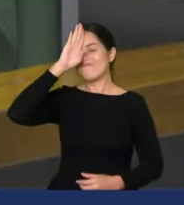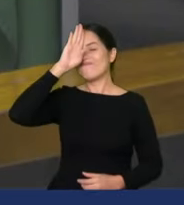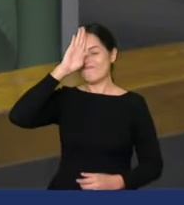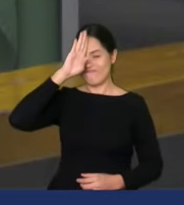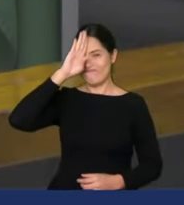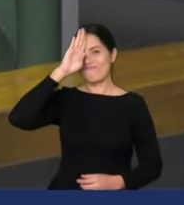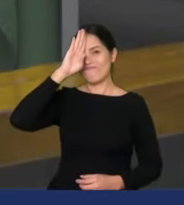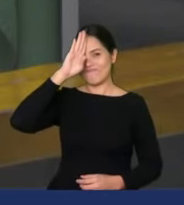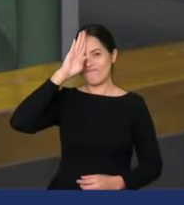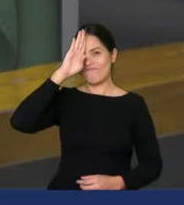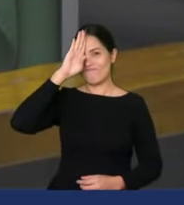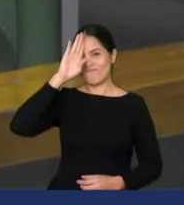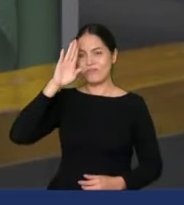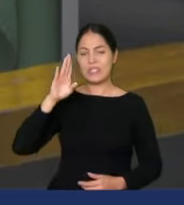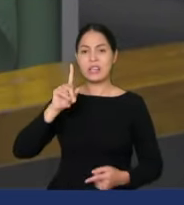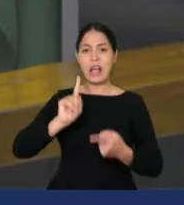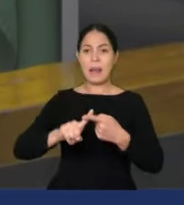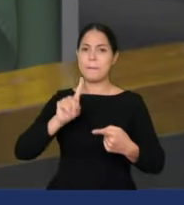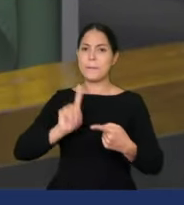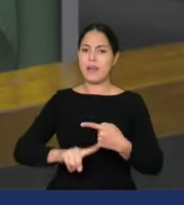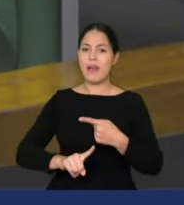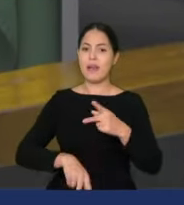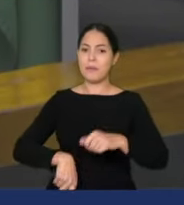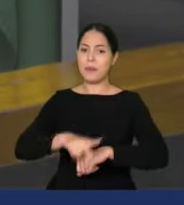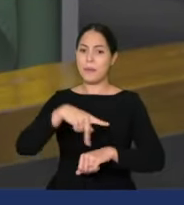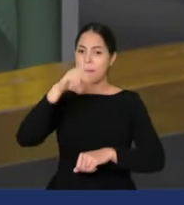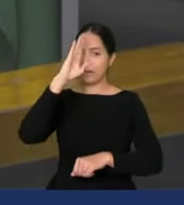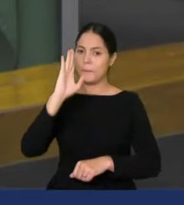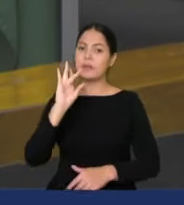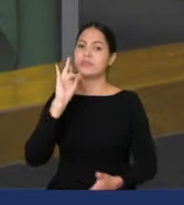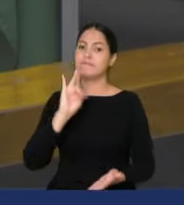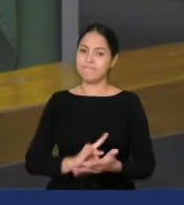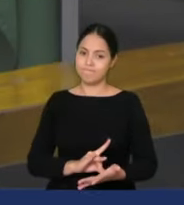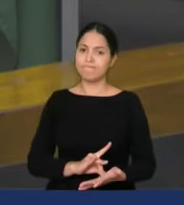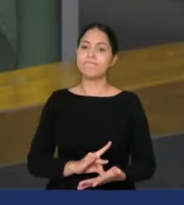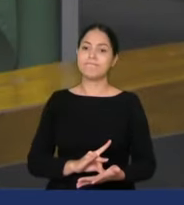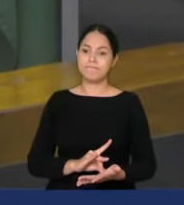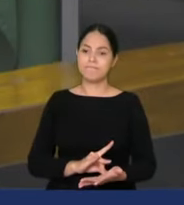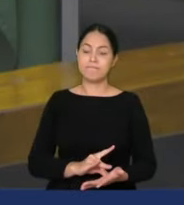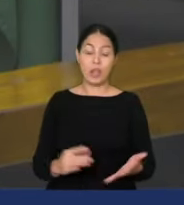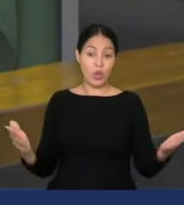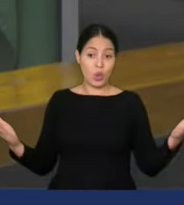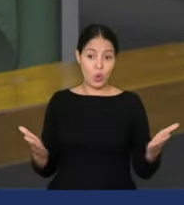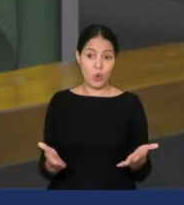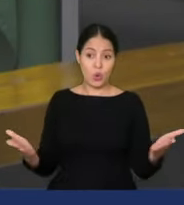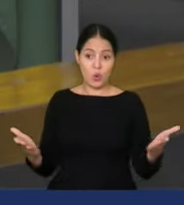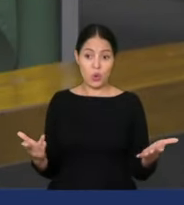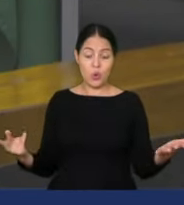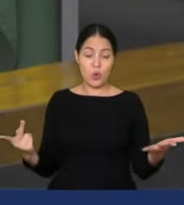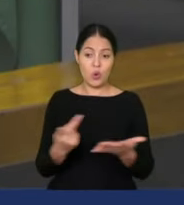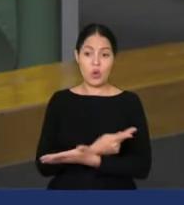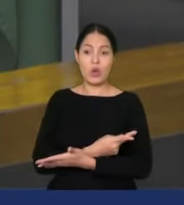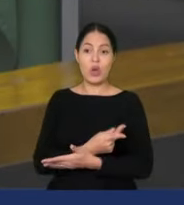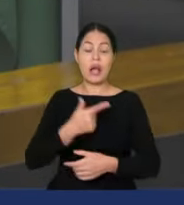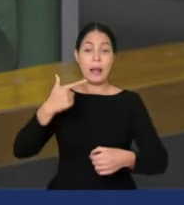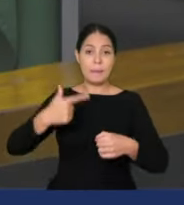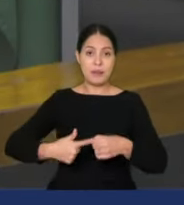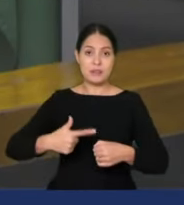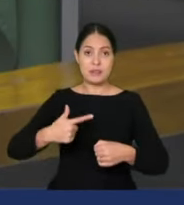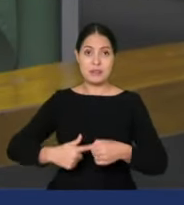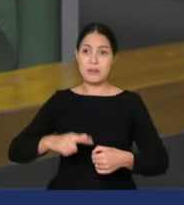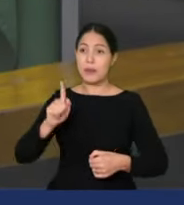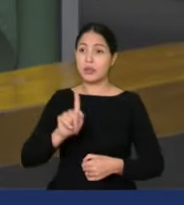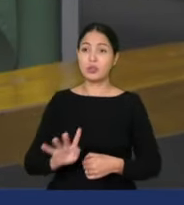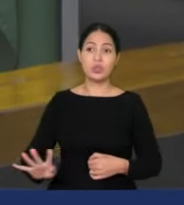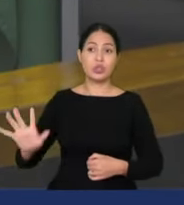para situações de ameaça real para o nosso país. Hoje nós temos ameaça real de desabastecimento geral e o governo